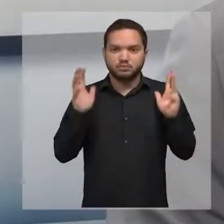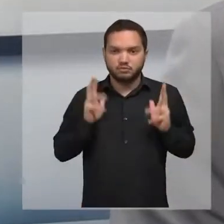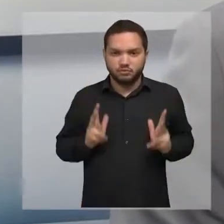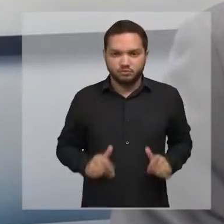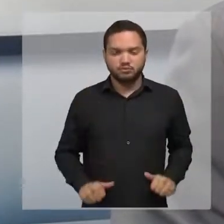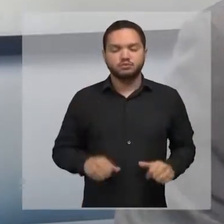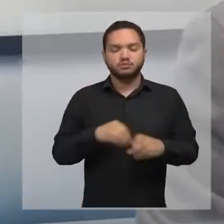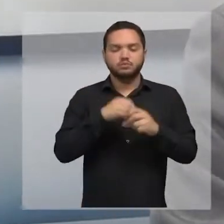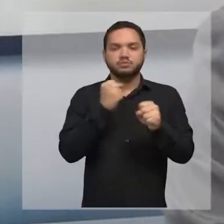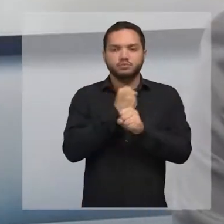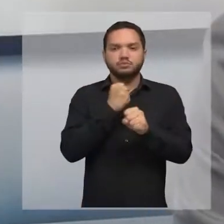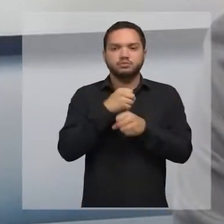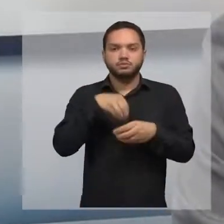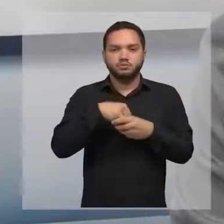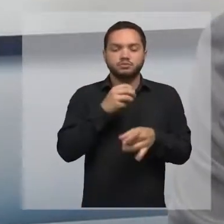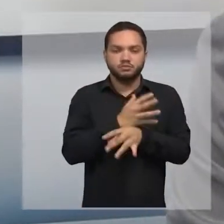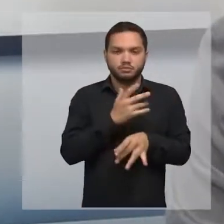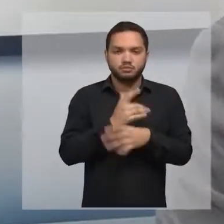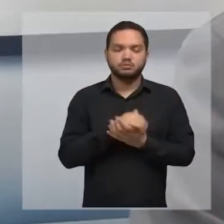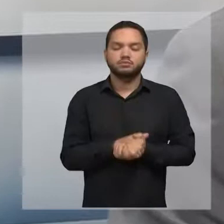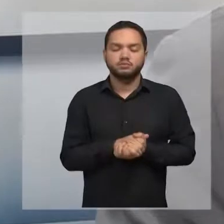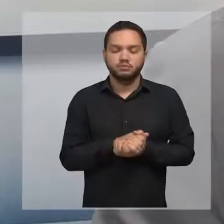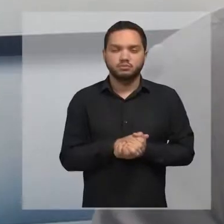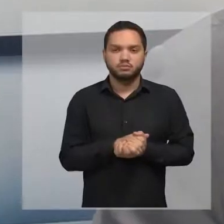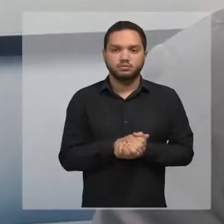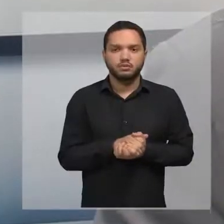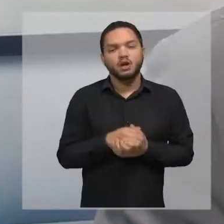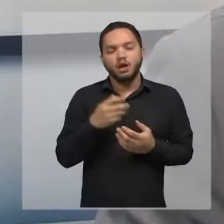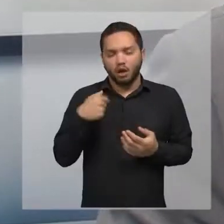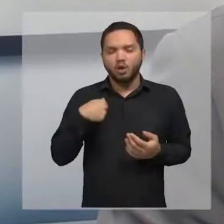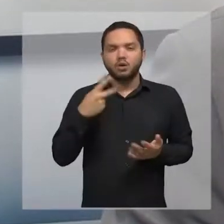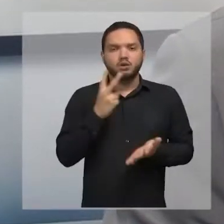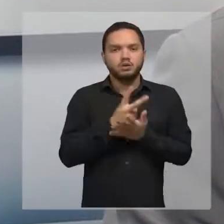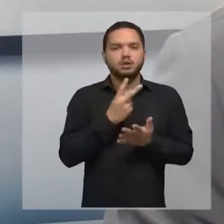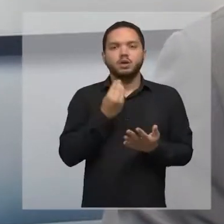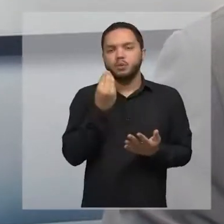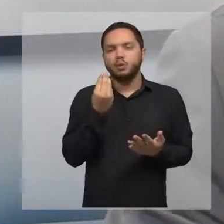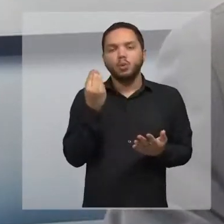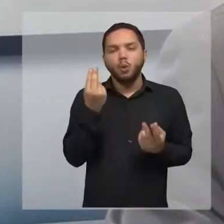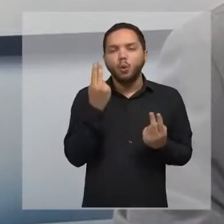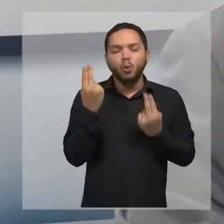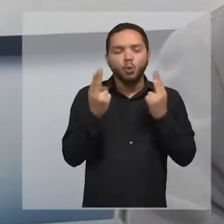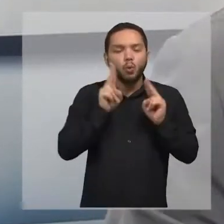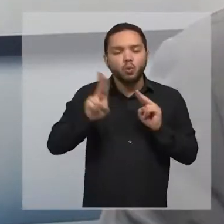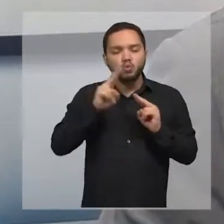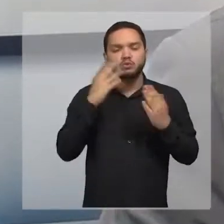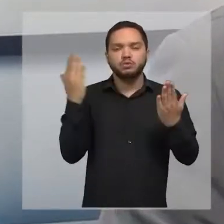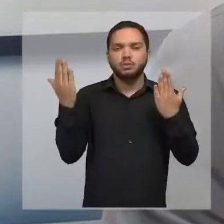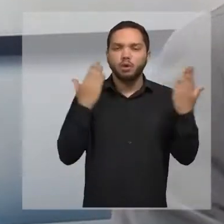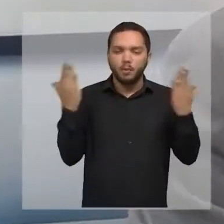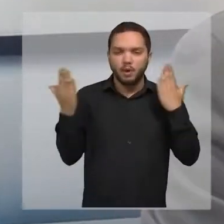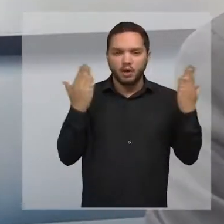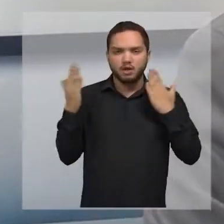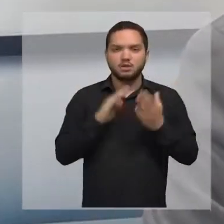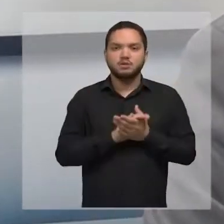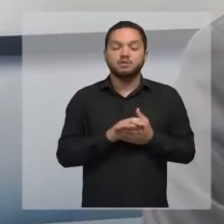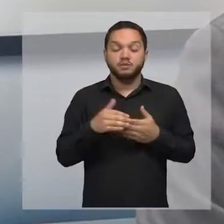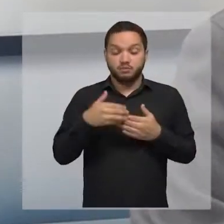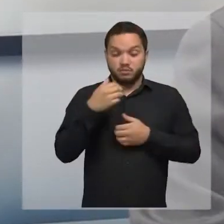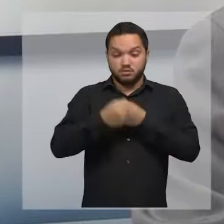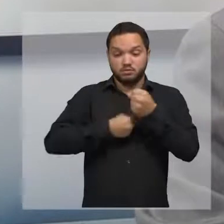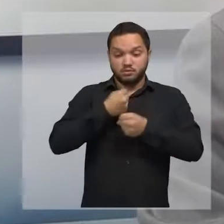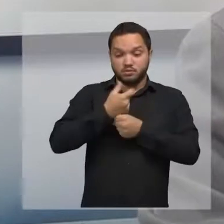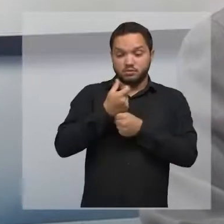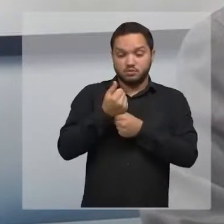de construções que existem na nossa cidade. Então eu gosto de usar esse parâmetro. A Lei de Uso e Ocupação do Solo, que é de 2017